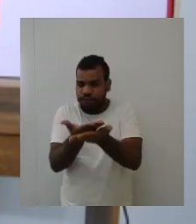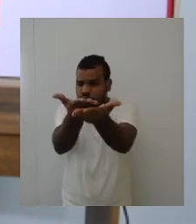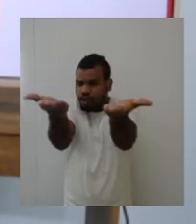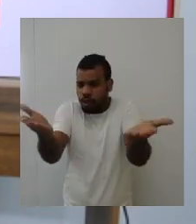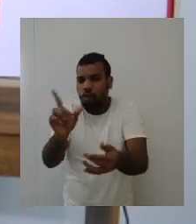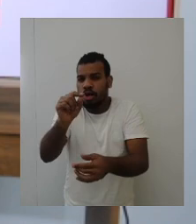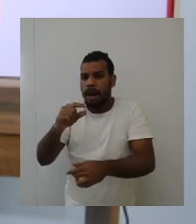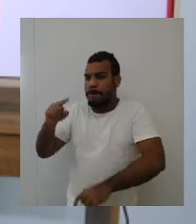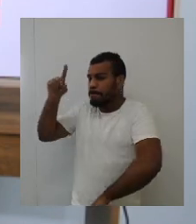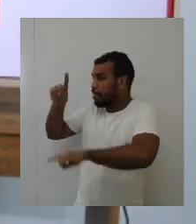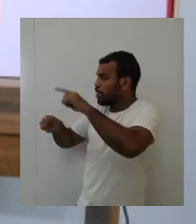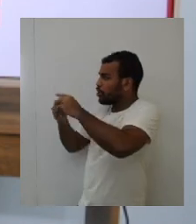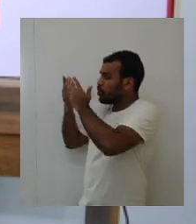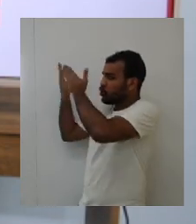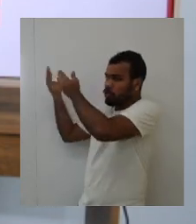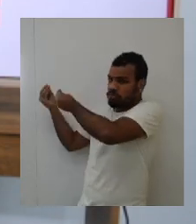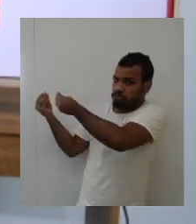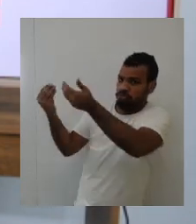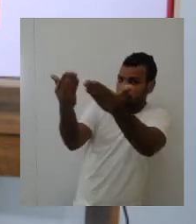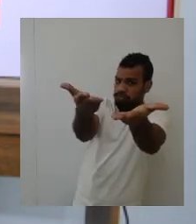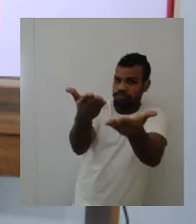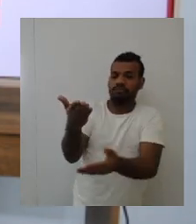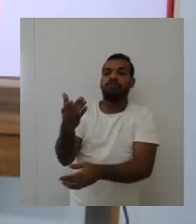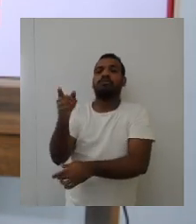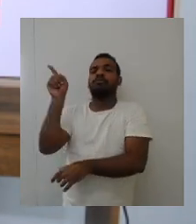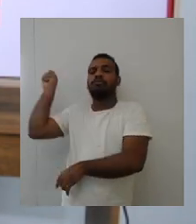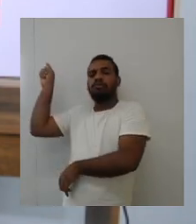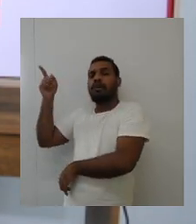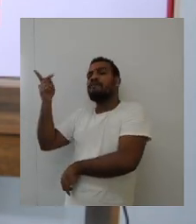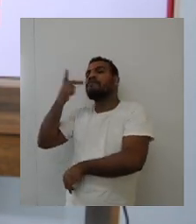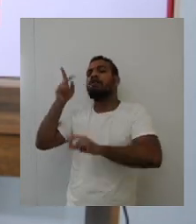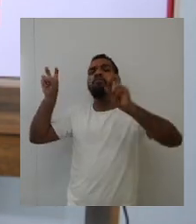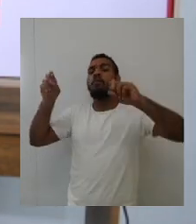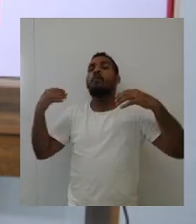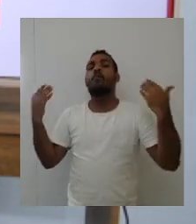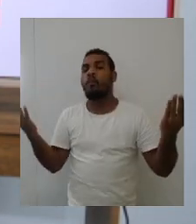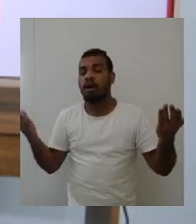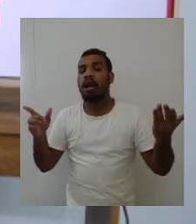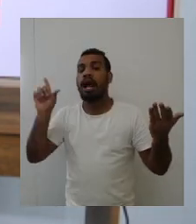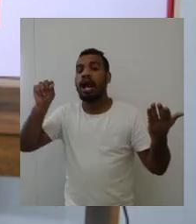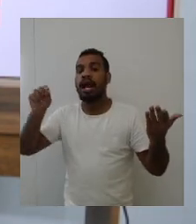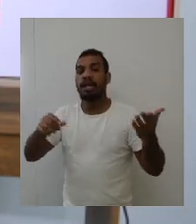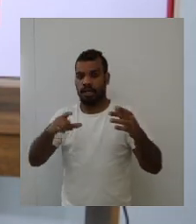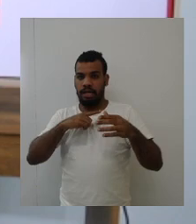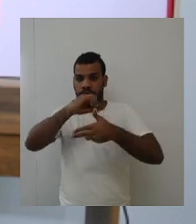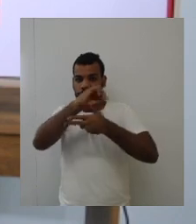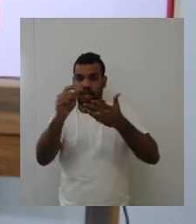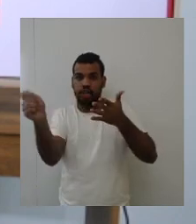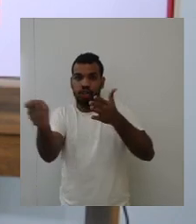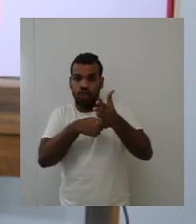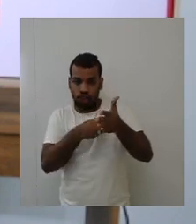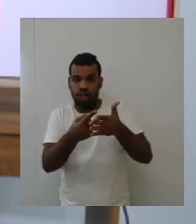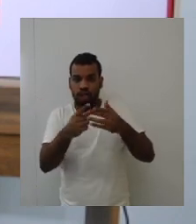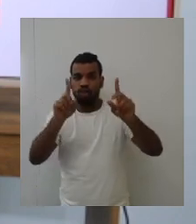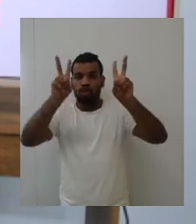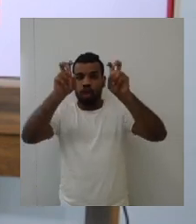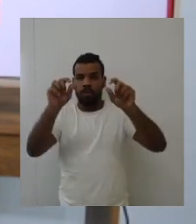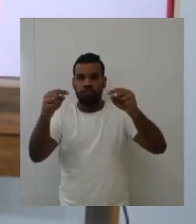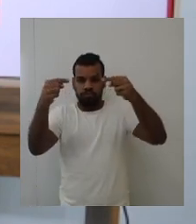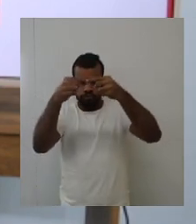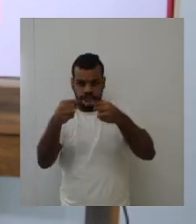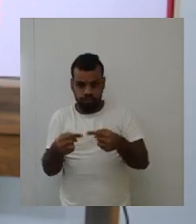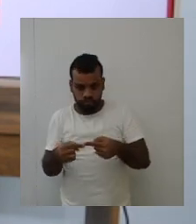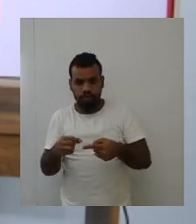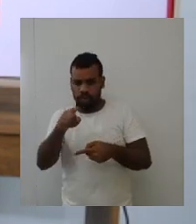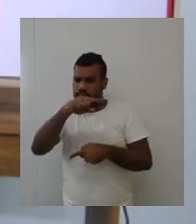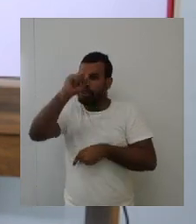esse material que fala um pouquinho sobre a competência 4 e que a competência se refere a recursos coesivos, né? Então depois dá uma